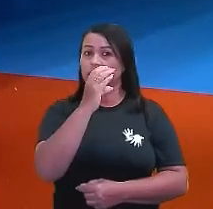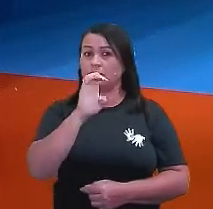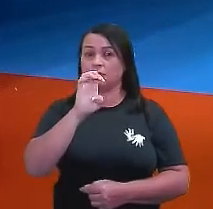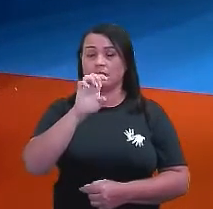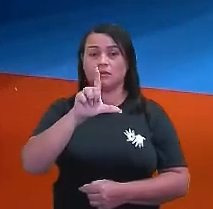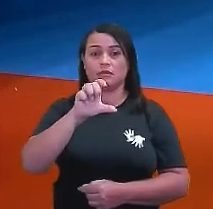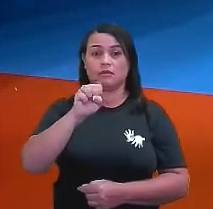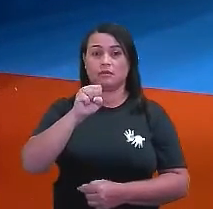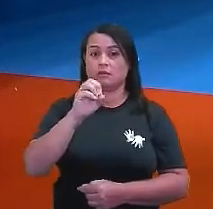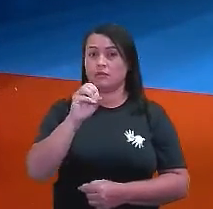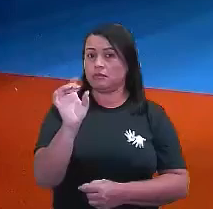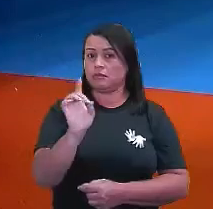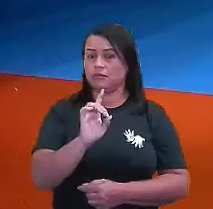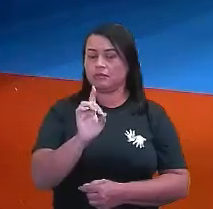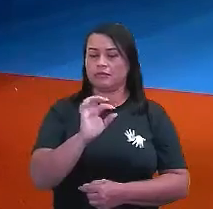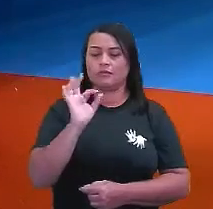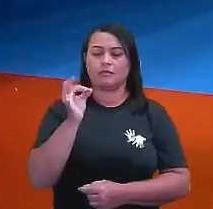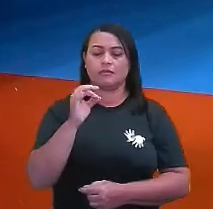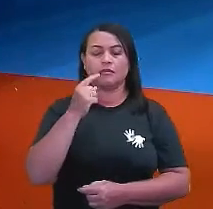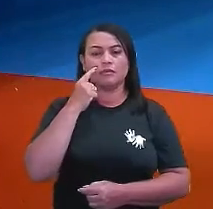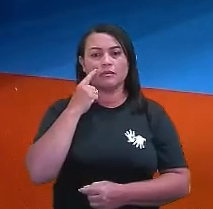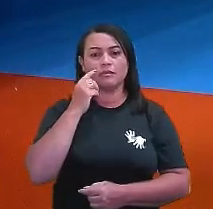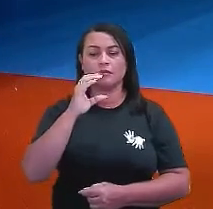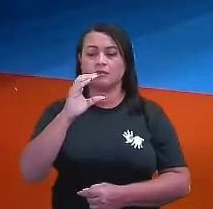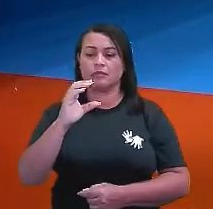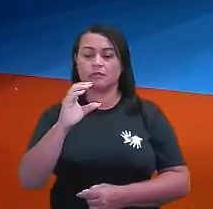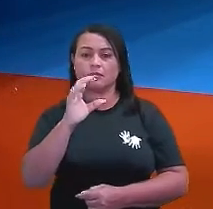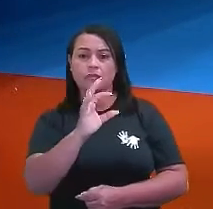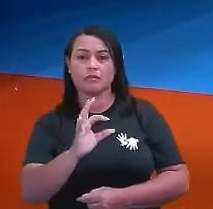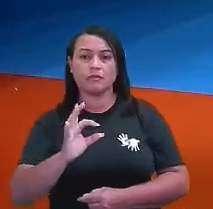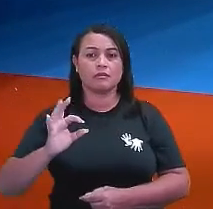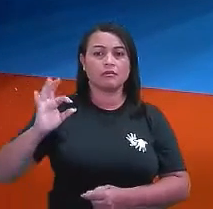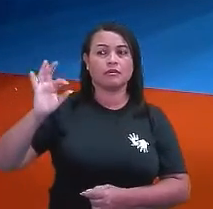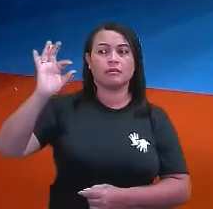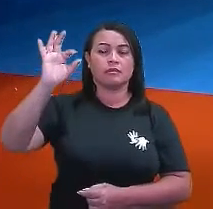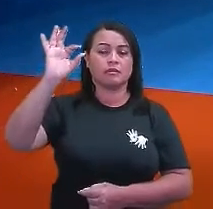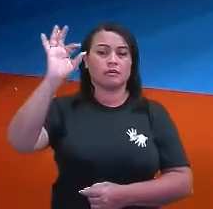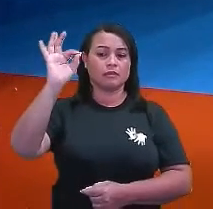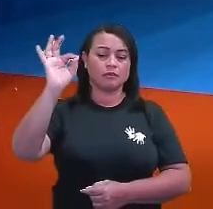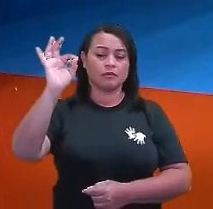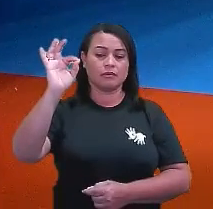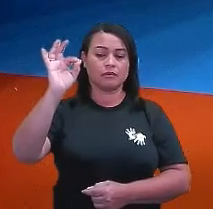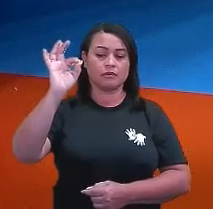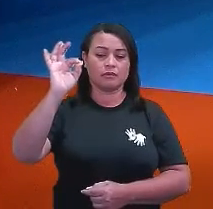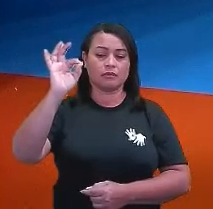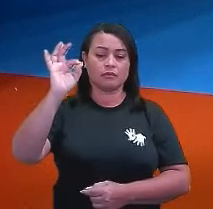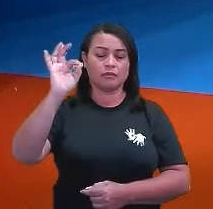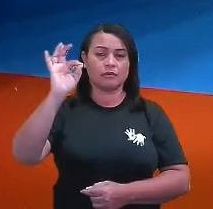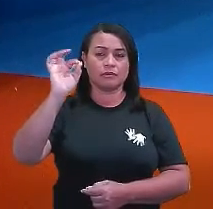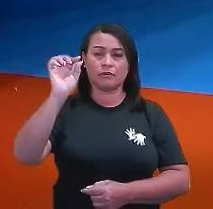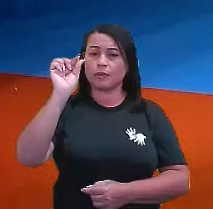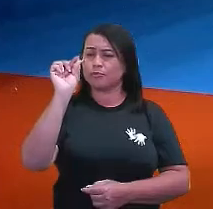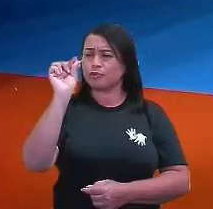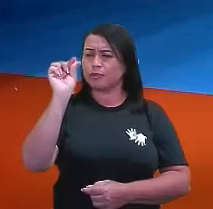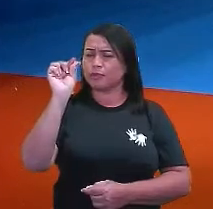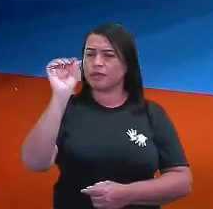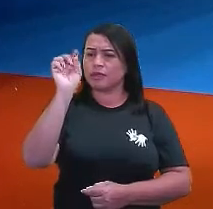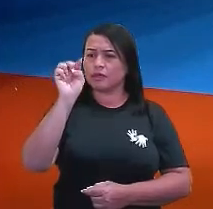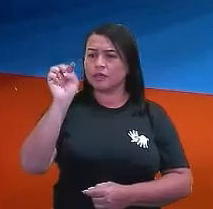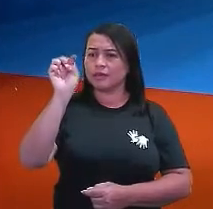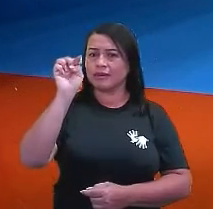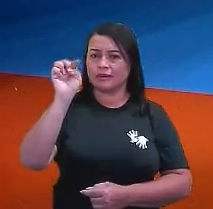tá? É Celsius. E aí tem o símbolo, que é um C com uma bolinha pequenininha em cima